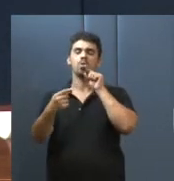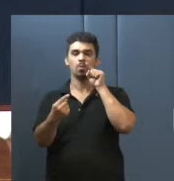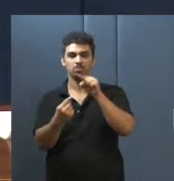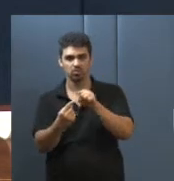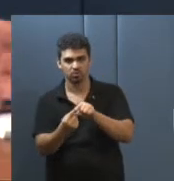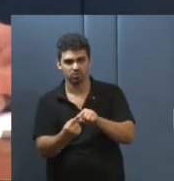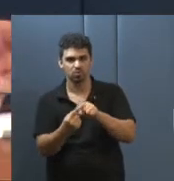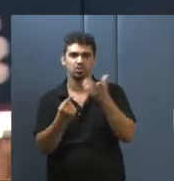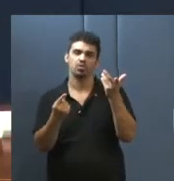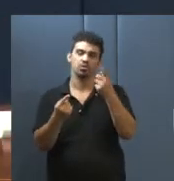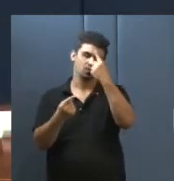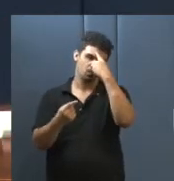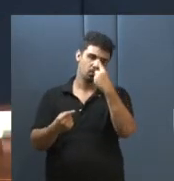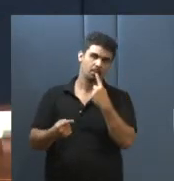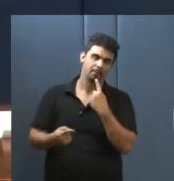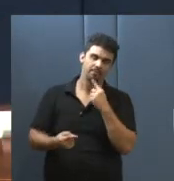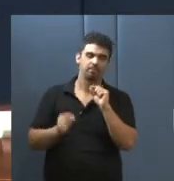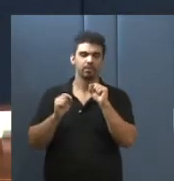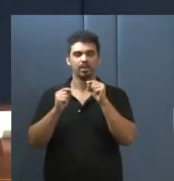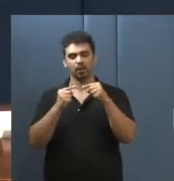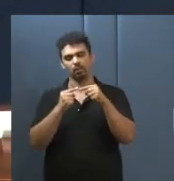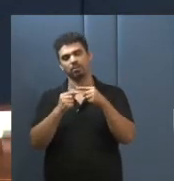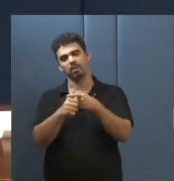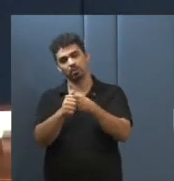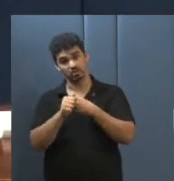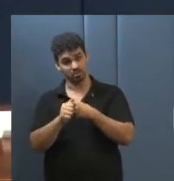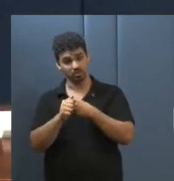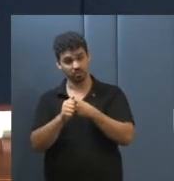do perfil da dívida com período de carência,